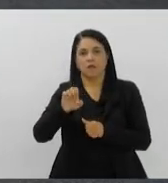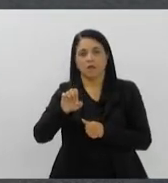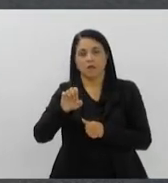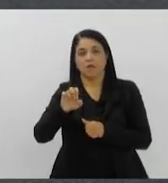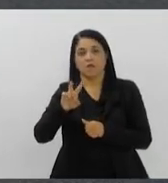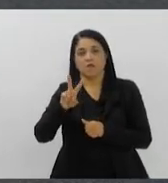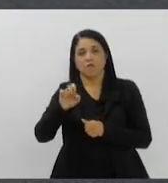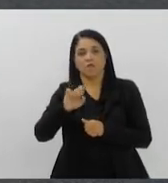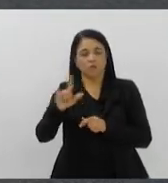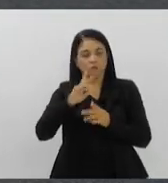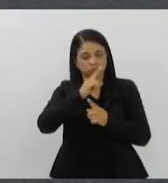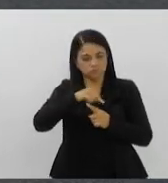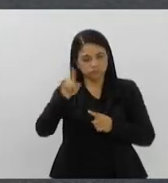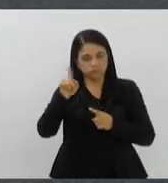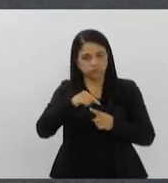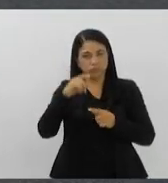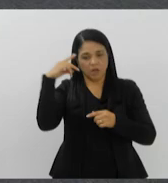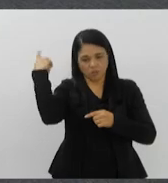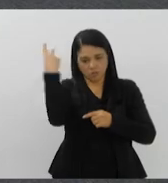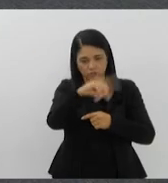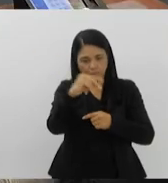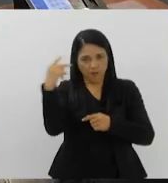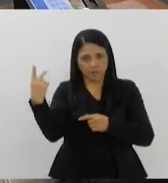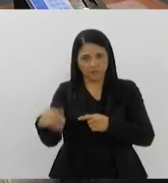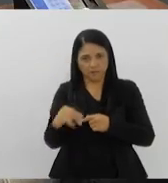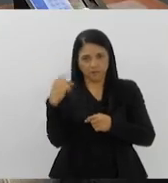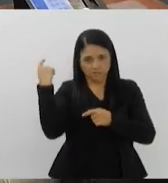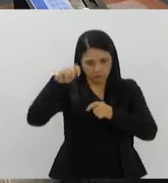na Marinha. Era esse o esclarecimento, presidente.